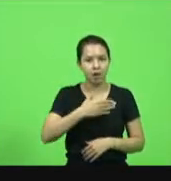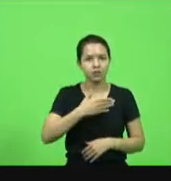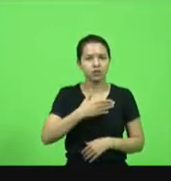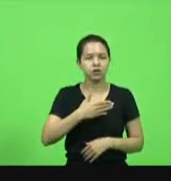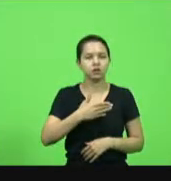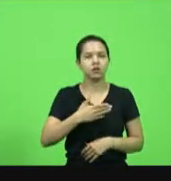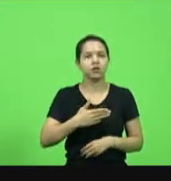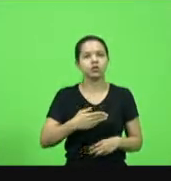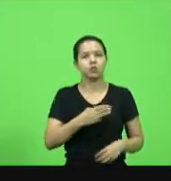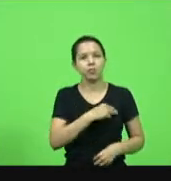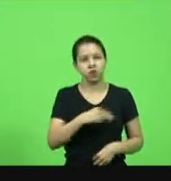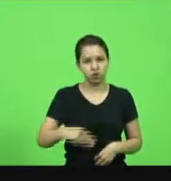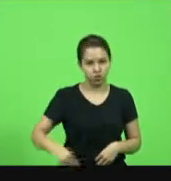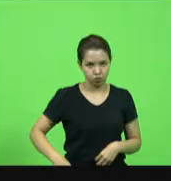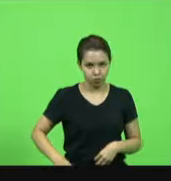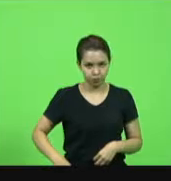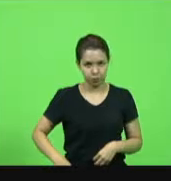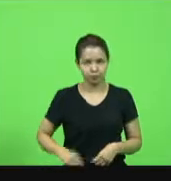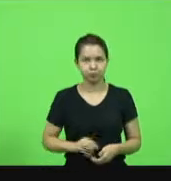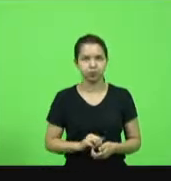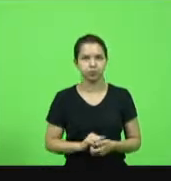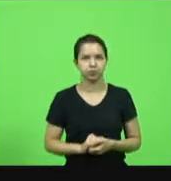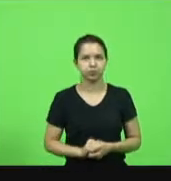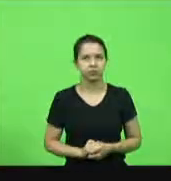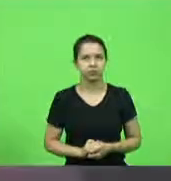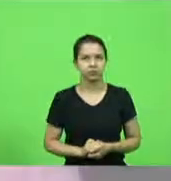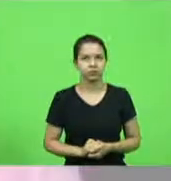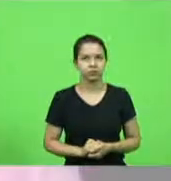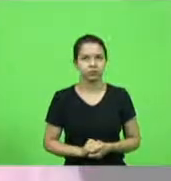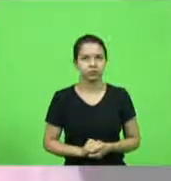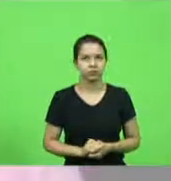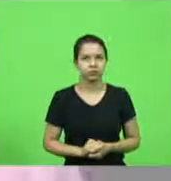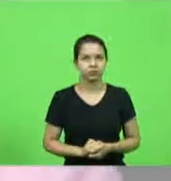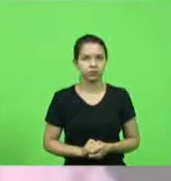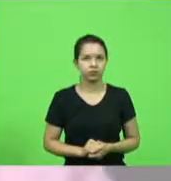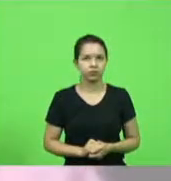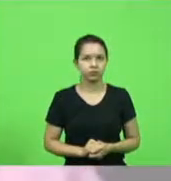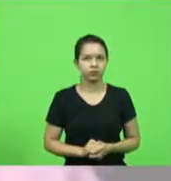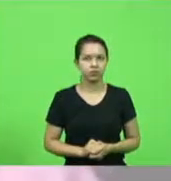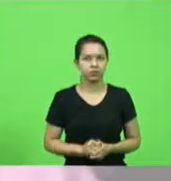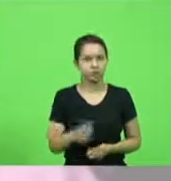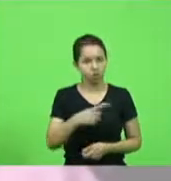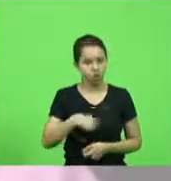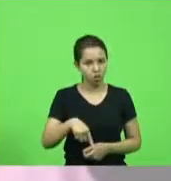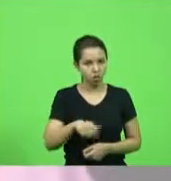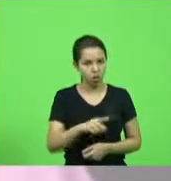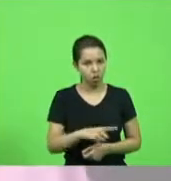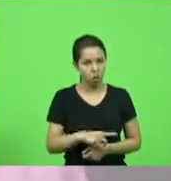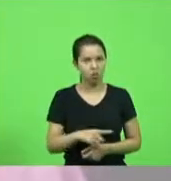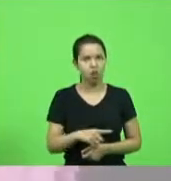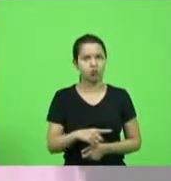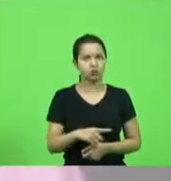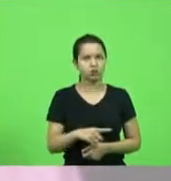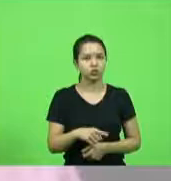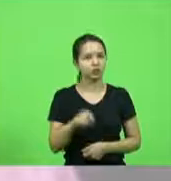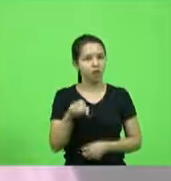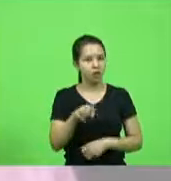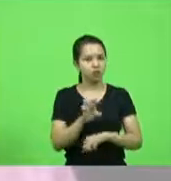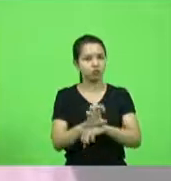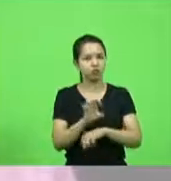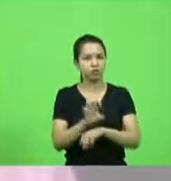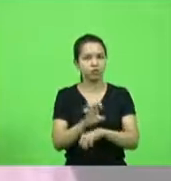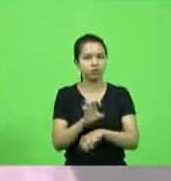esse respeito. Então, quando nós temos o Estado, que é o